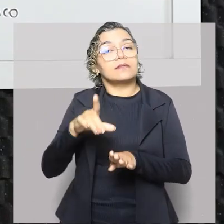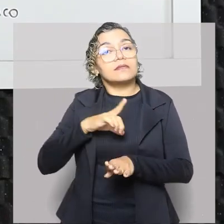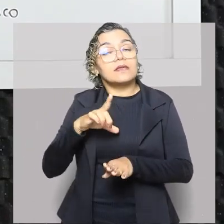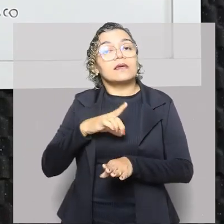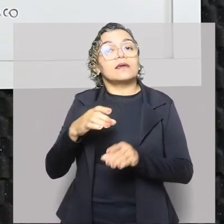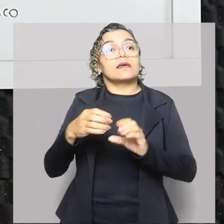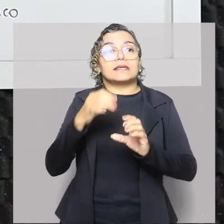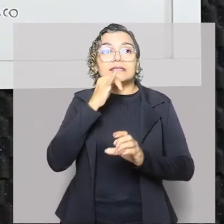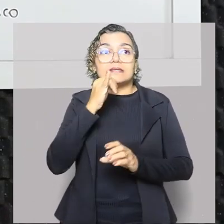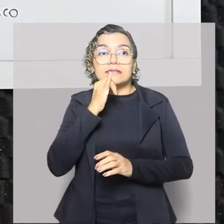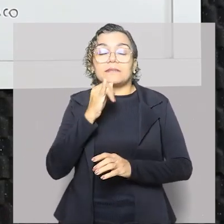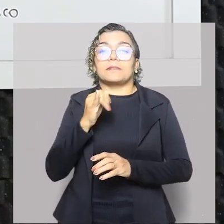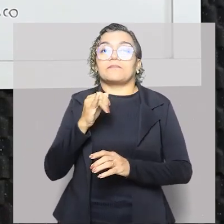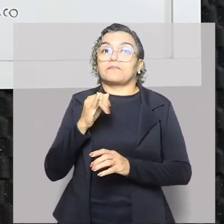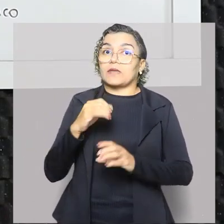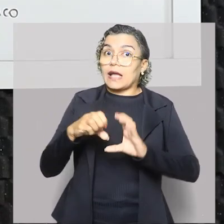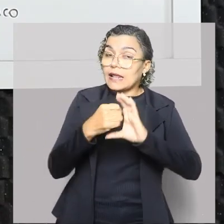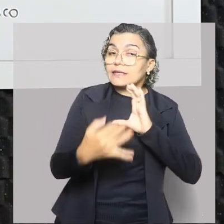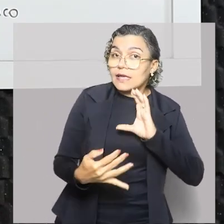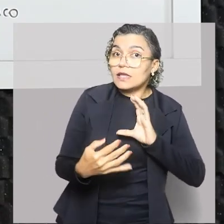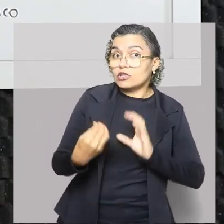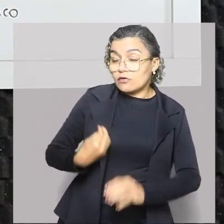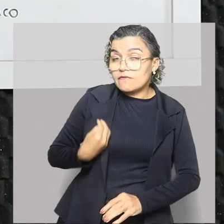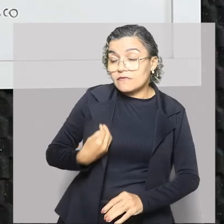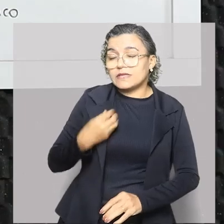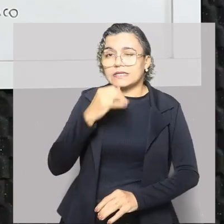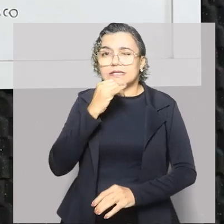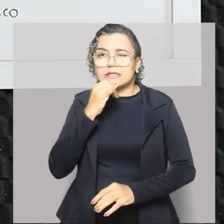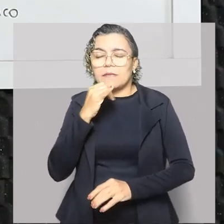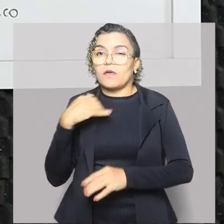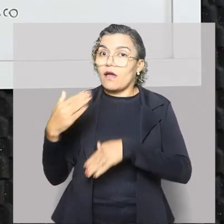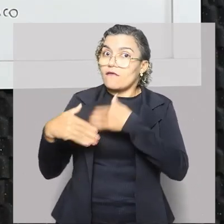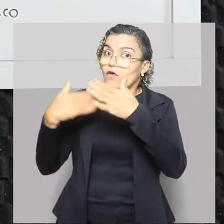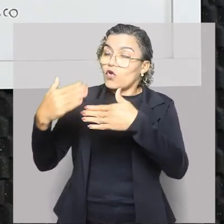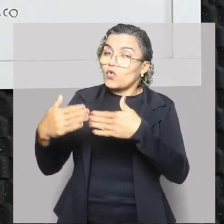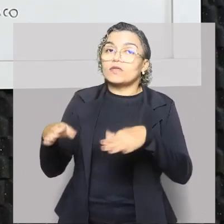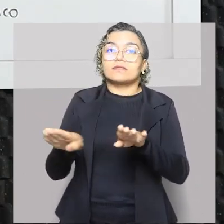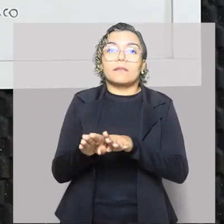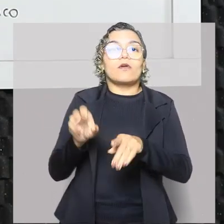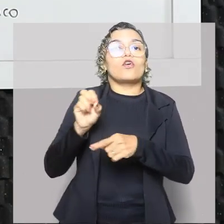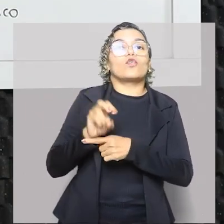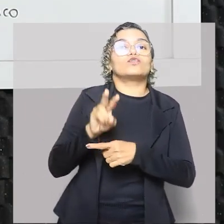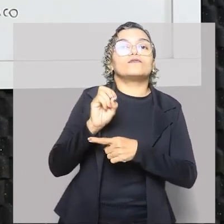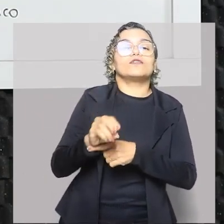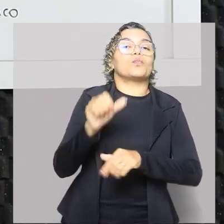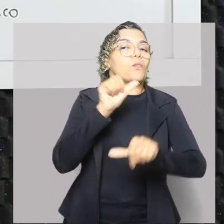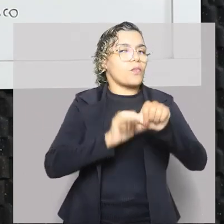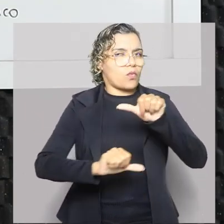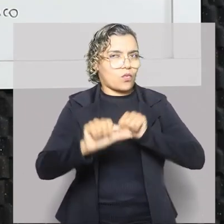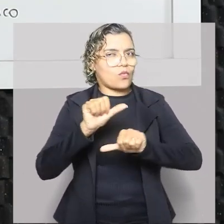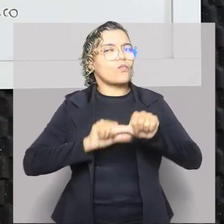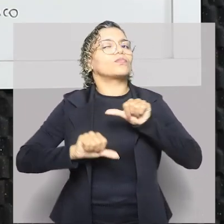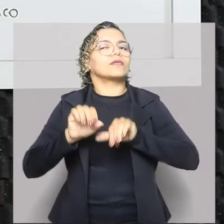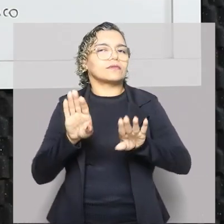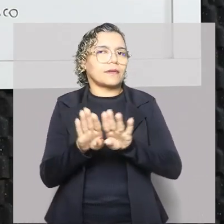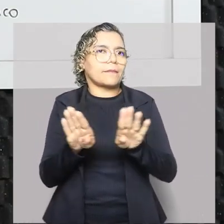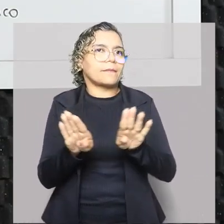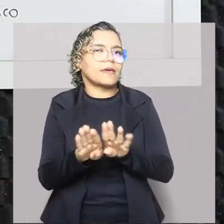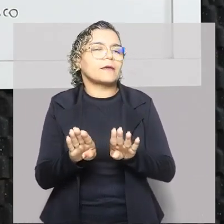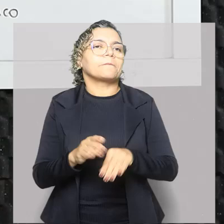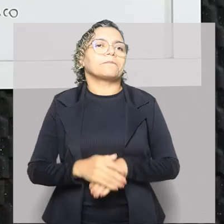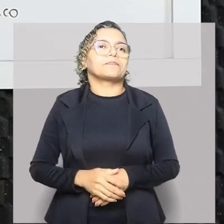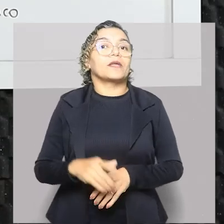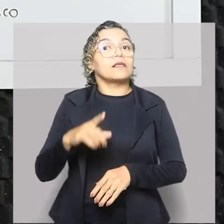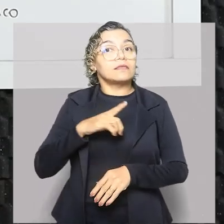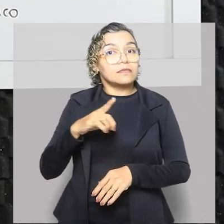Os vírus, eles evoluem, os vírus, eles sofrem mutações, né? Isso é característica de quem vive. Eles